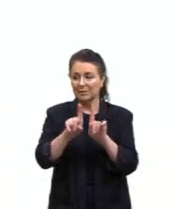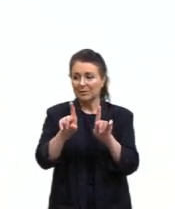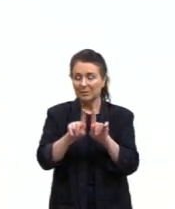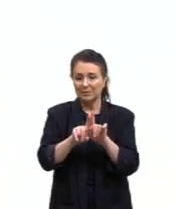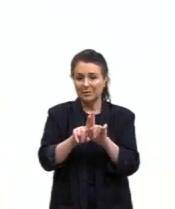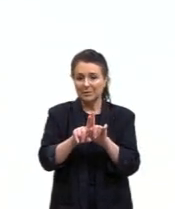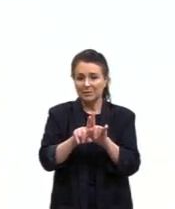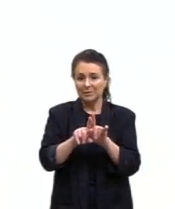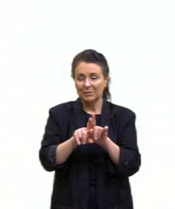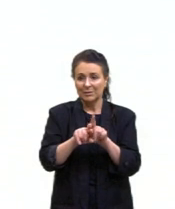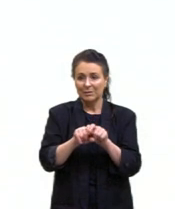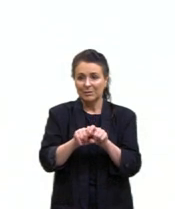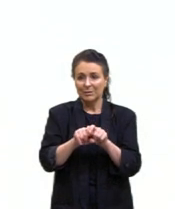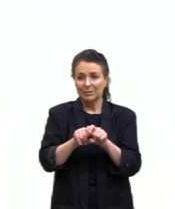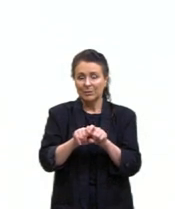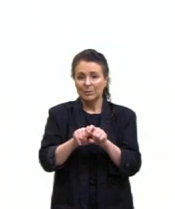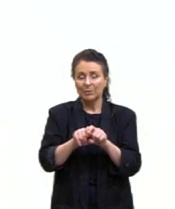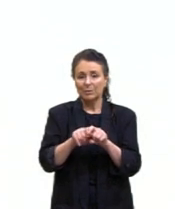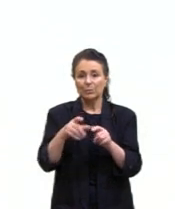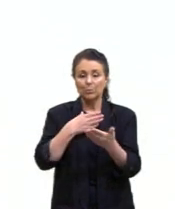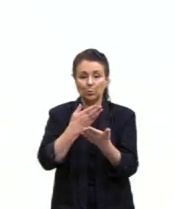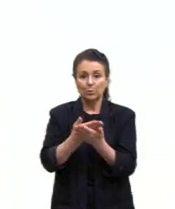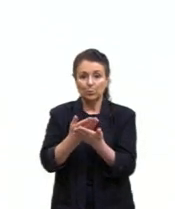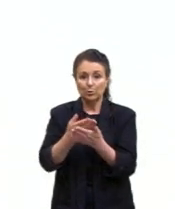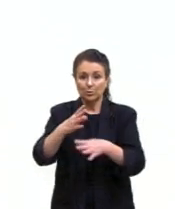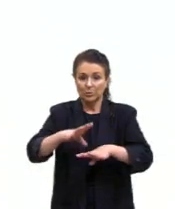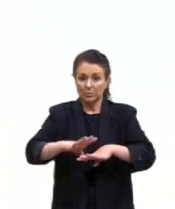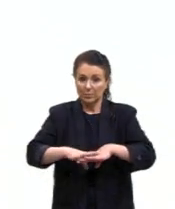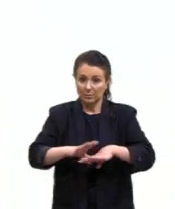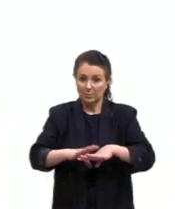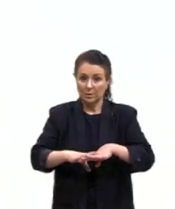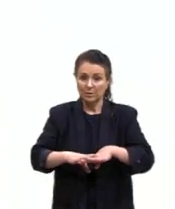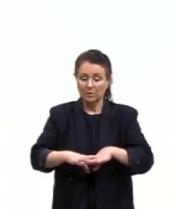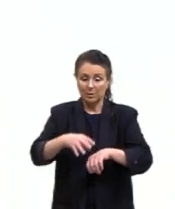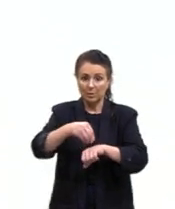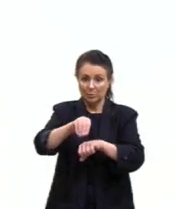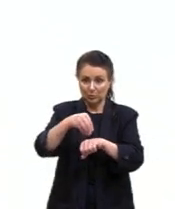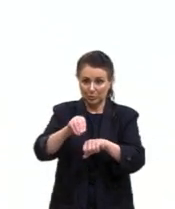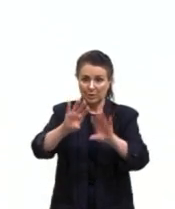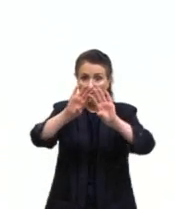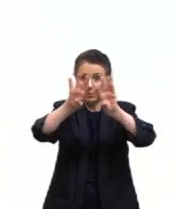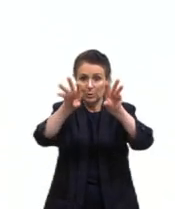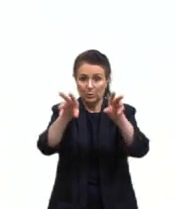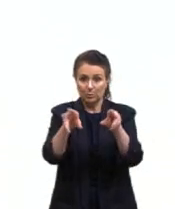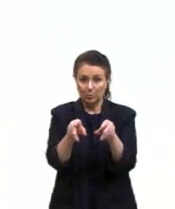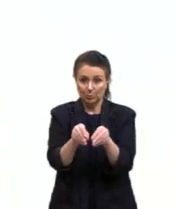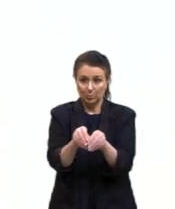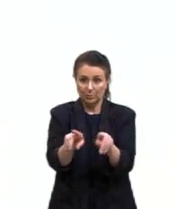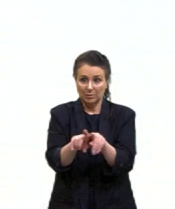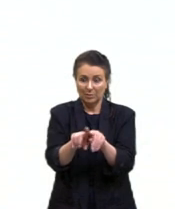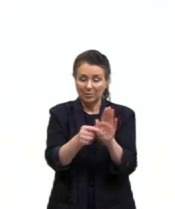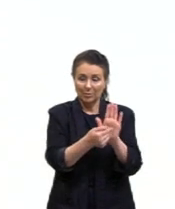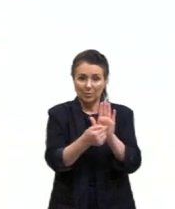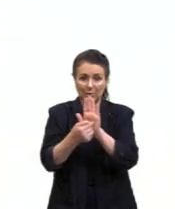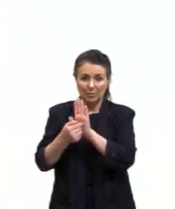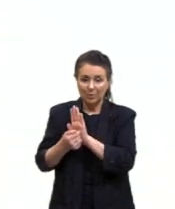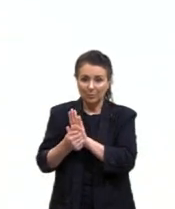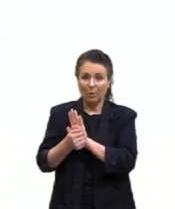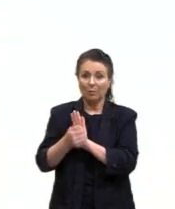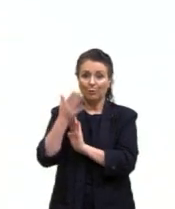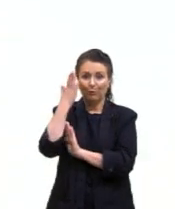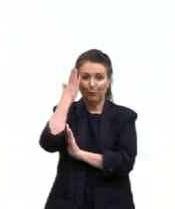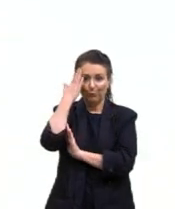também do estúdio matemático que é muito bacana os resumos novamente trazendo ali o famoso